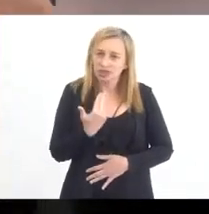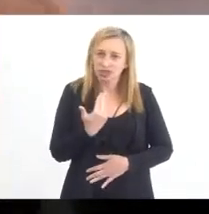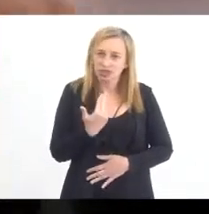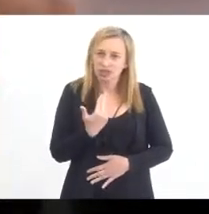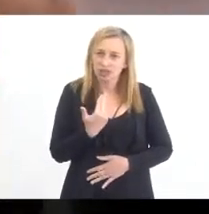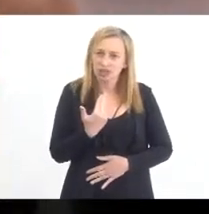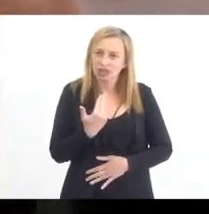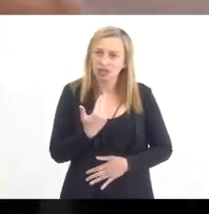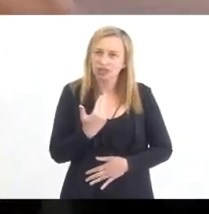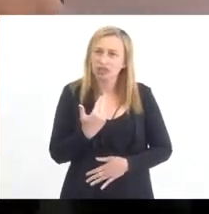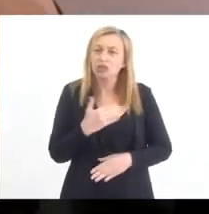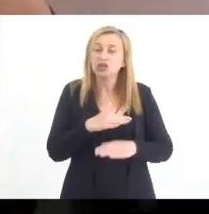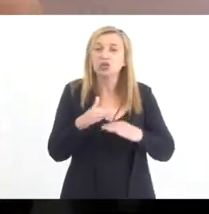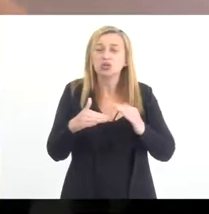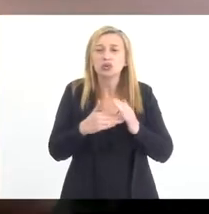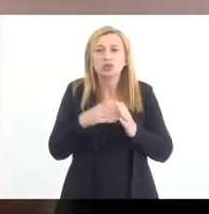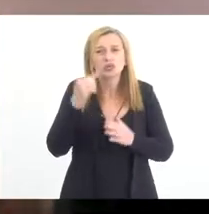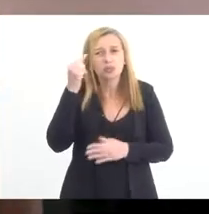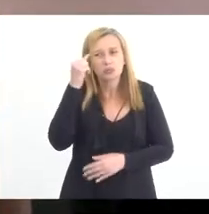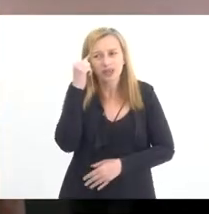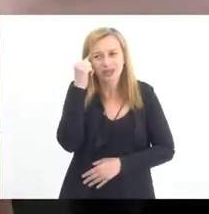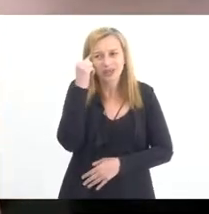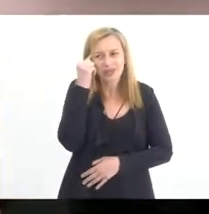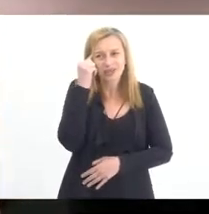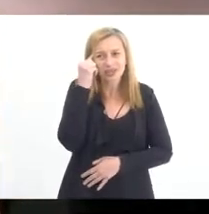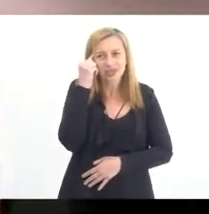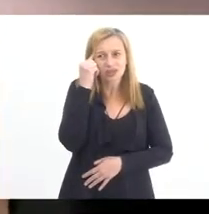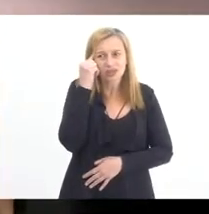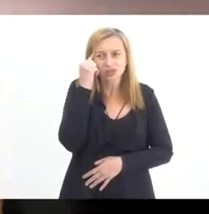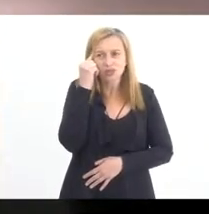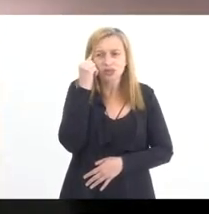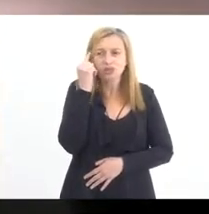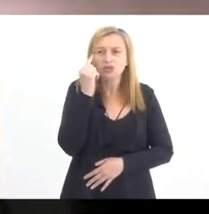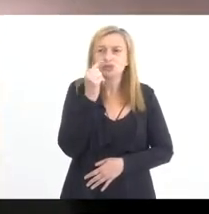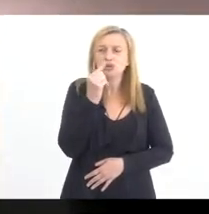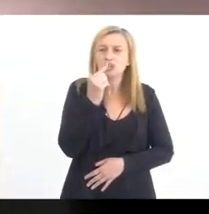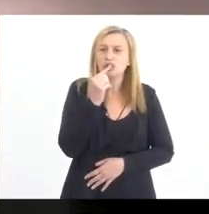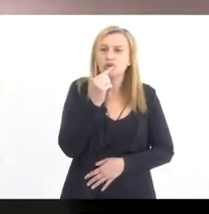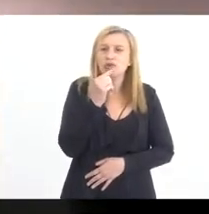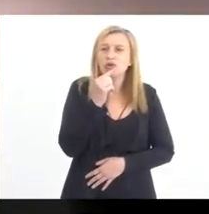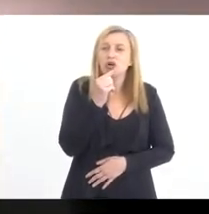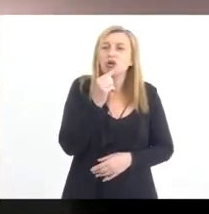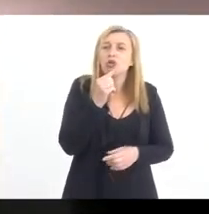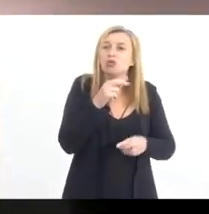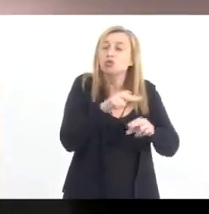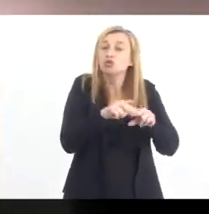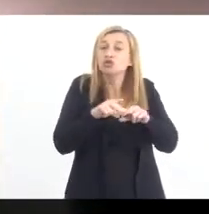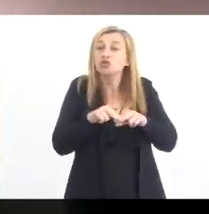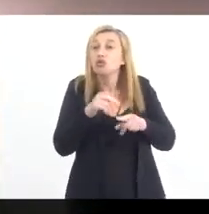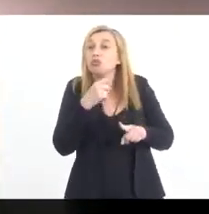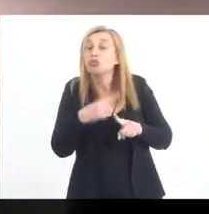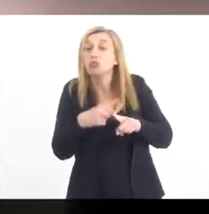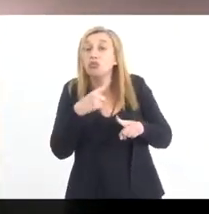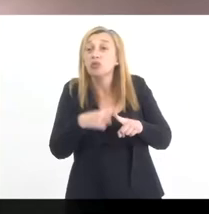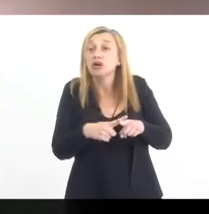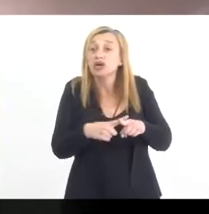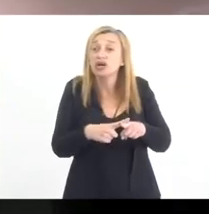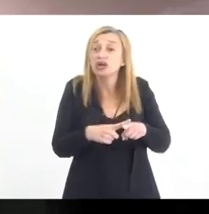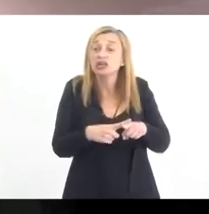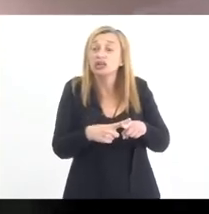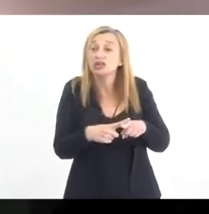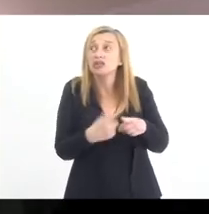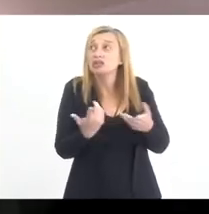que todos reflitam um pouco, né, sobre o motivo, por que ter tanta